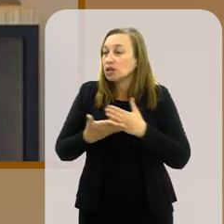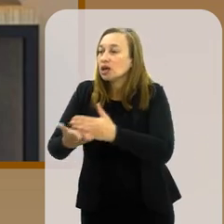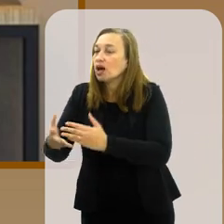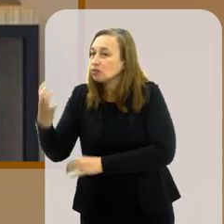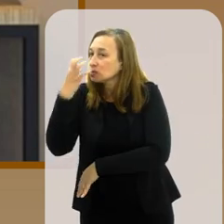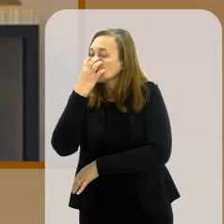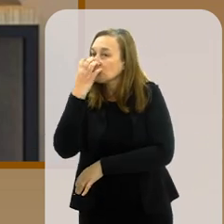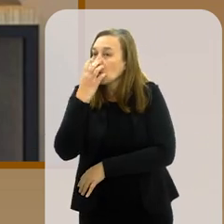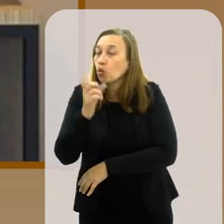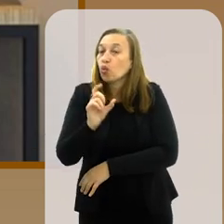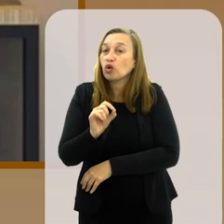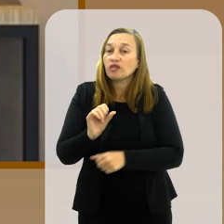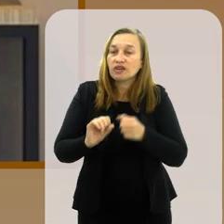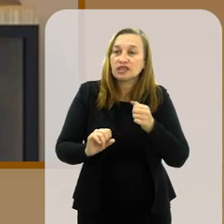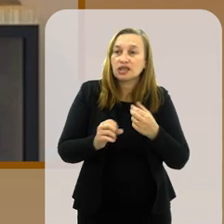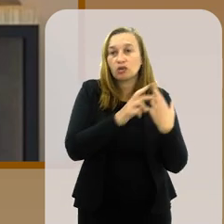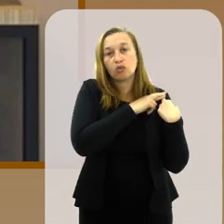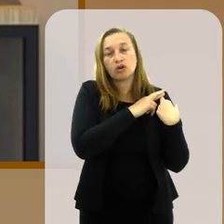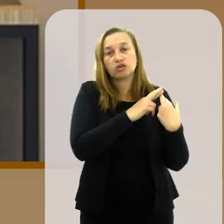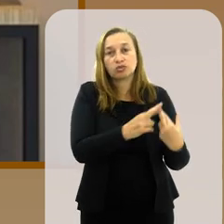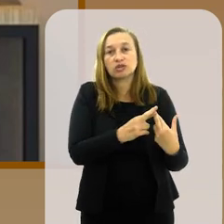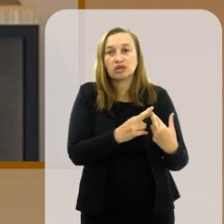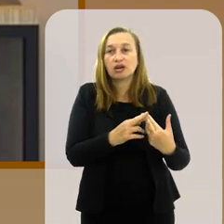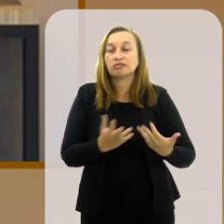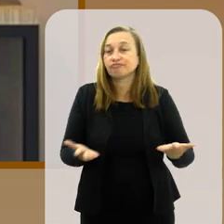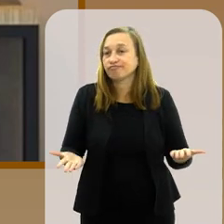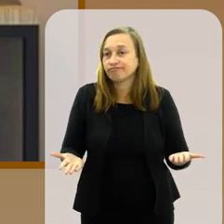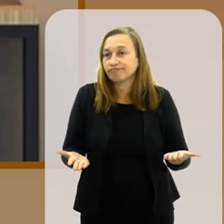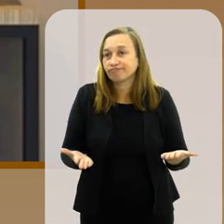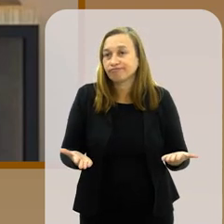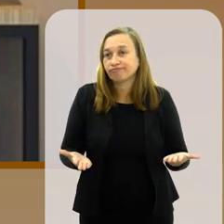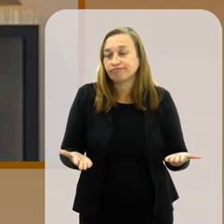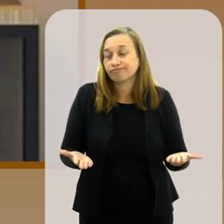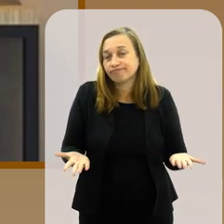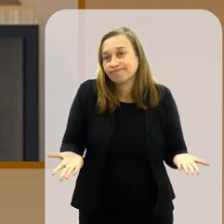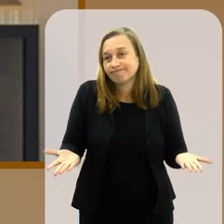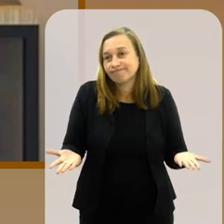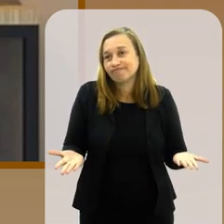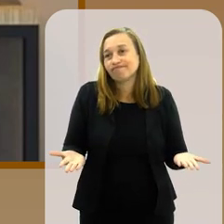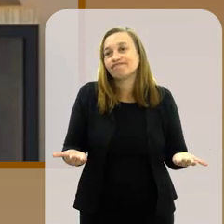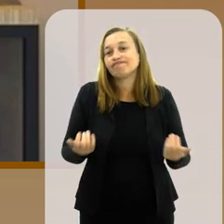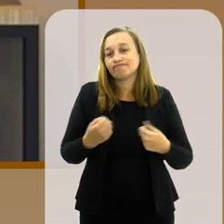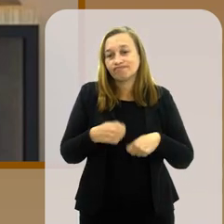esses animais, o que fazer com os responsáveis. Então,